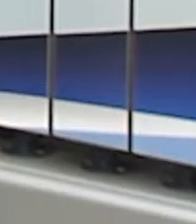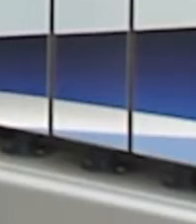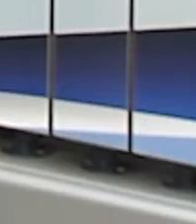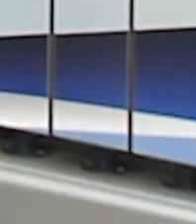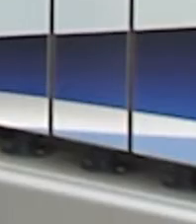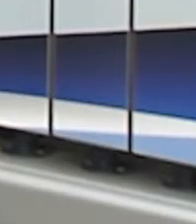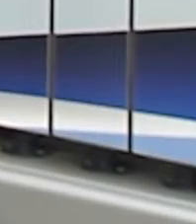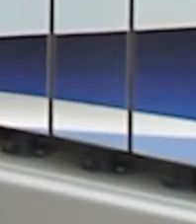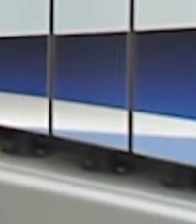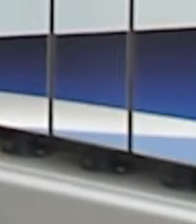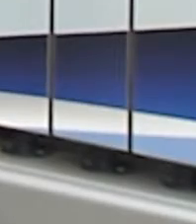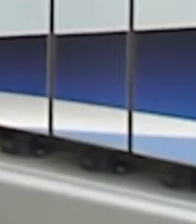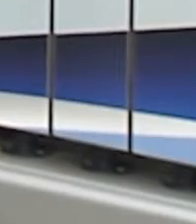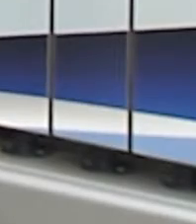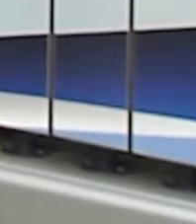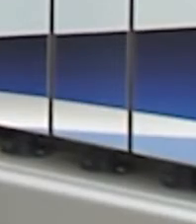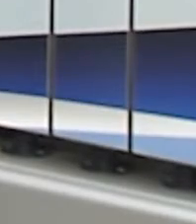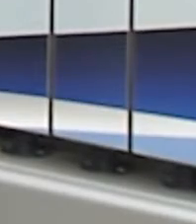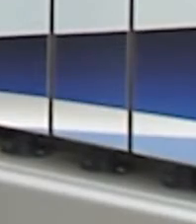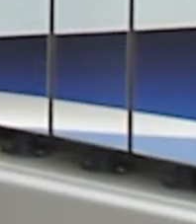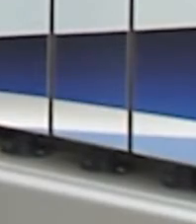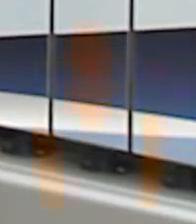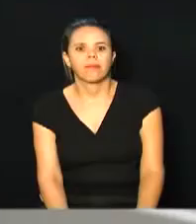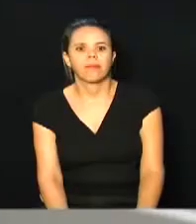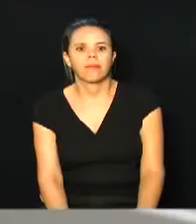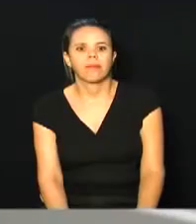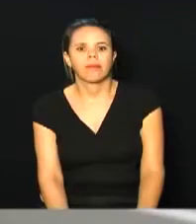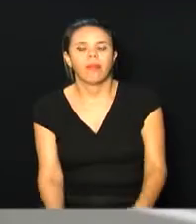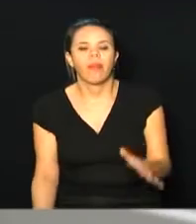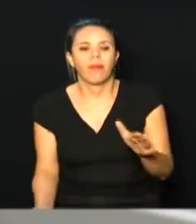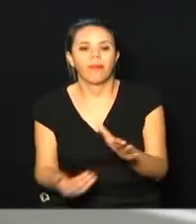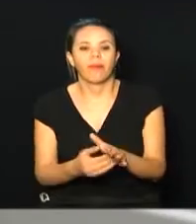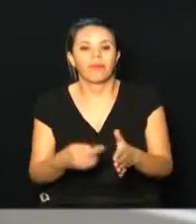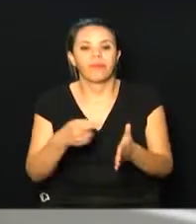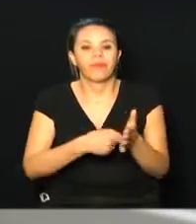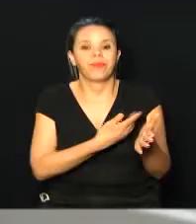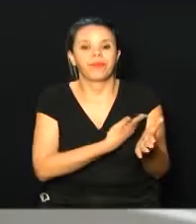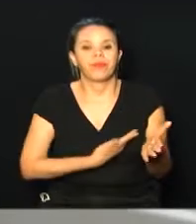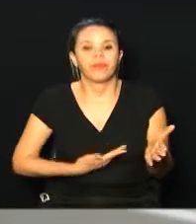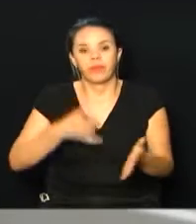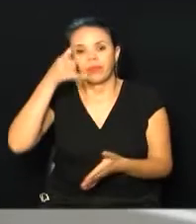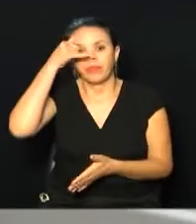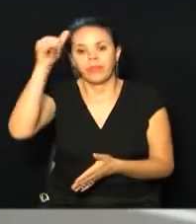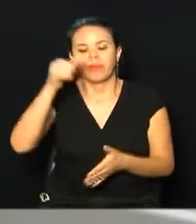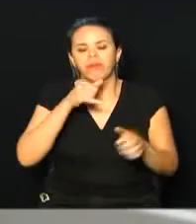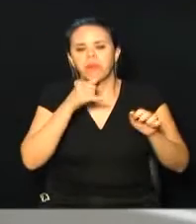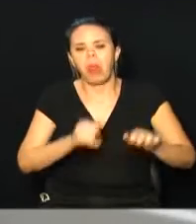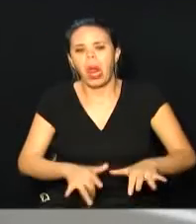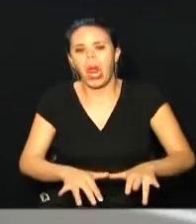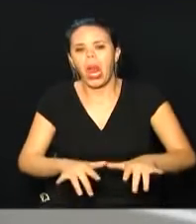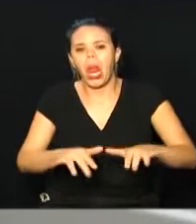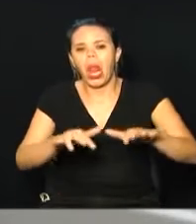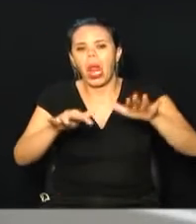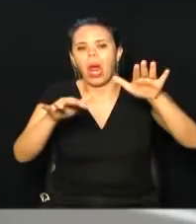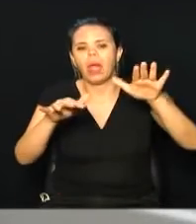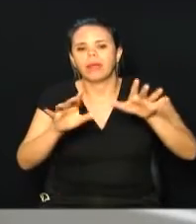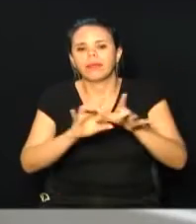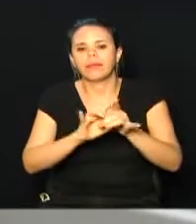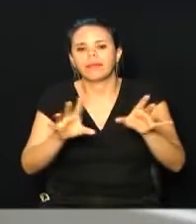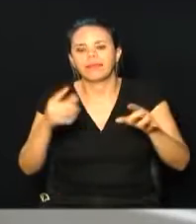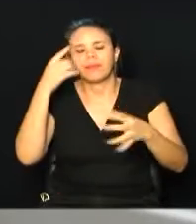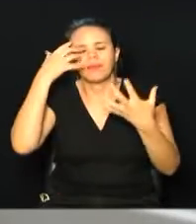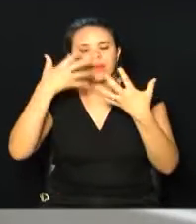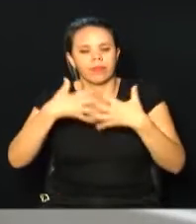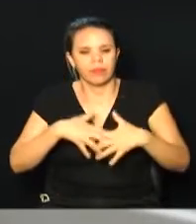Último bloco do Questão de Ordem, que hoje fala de políticas públicas de combate à enchente. E a gente deixou aqui uma